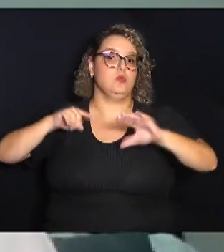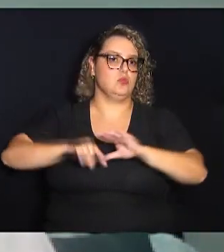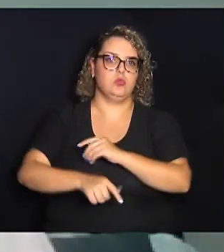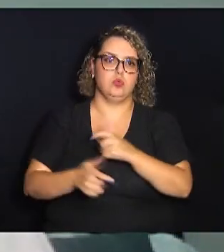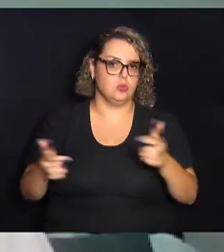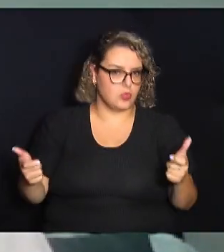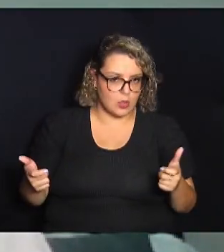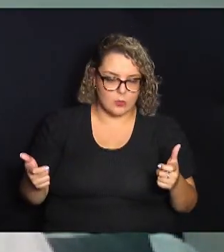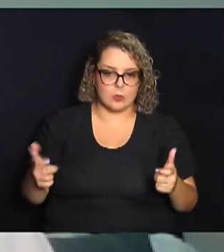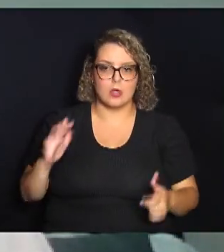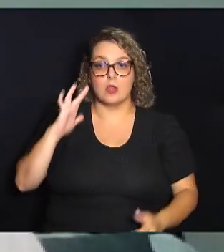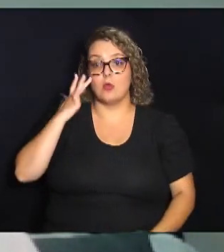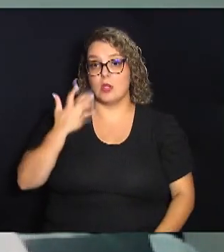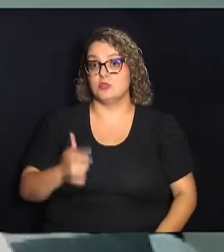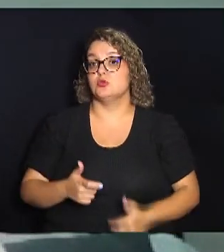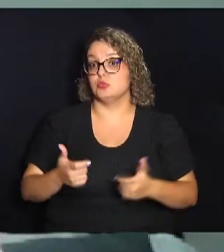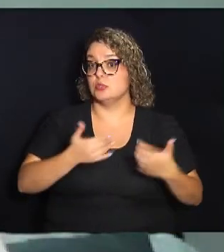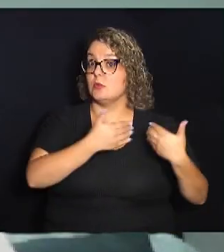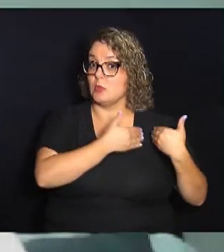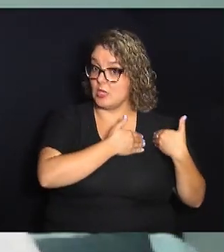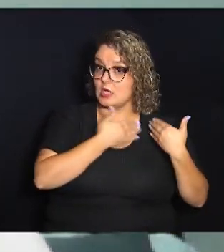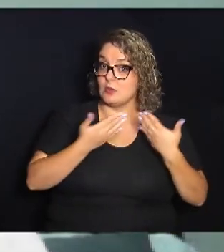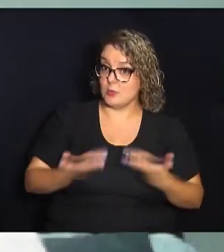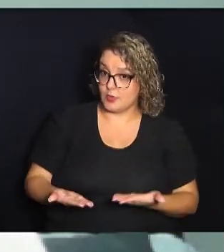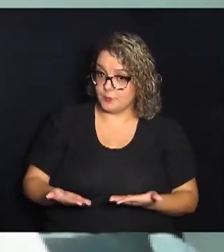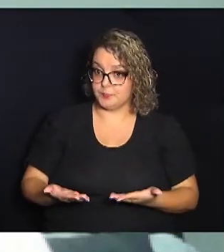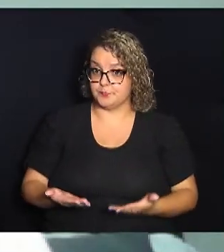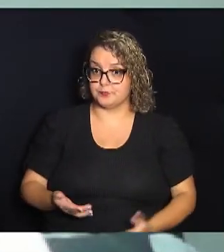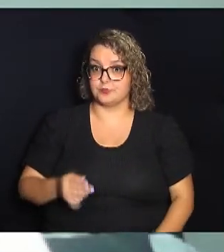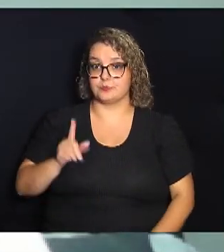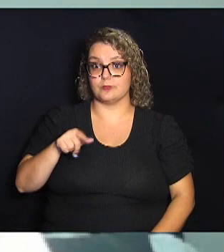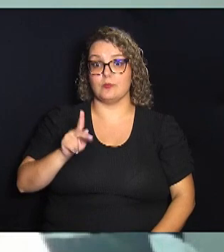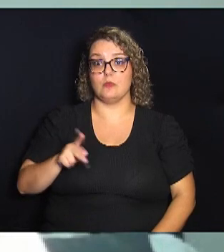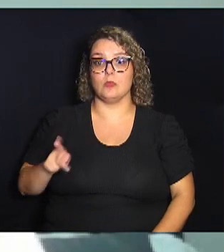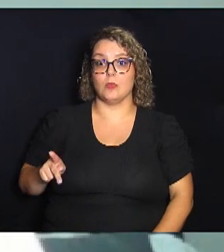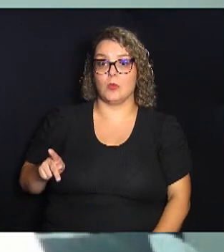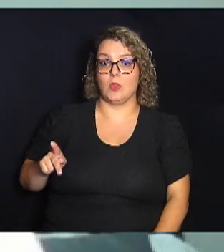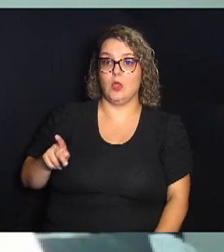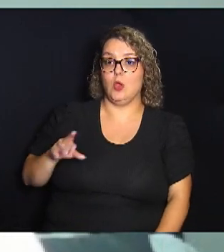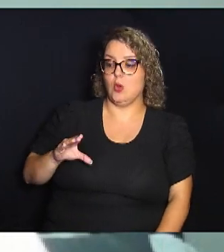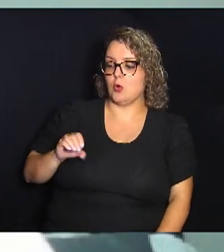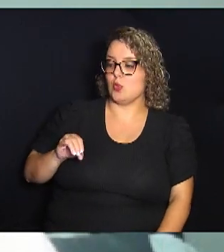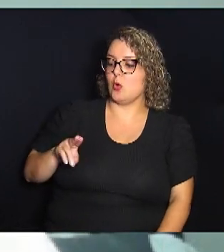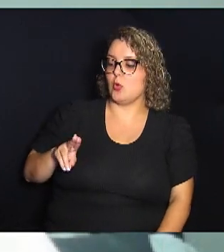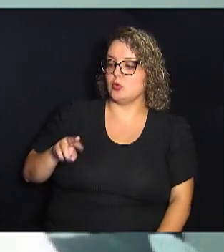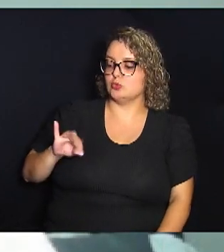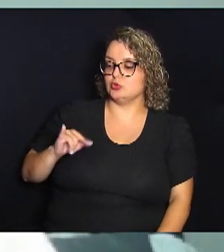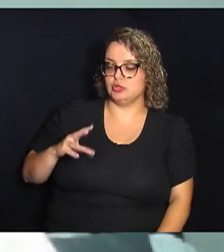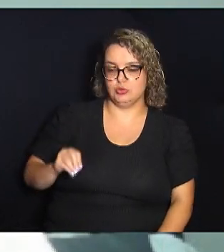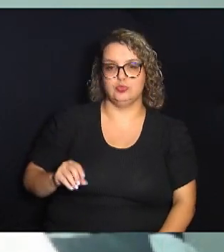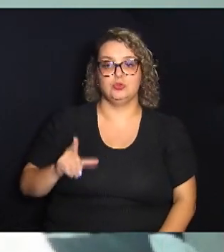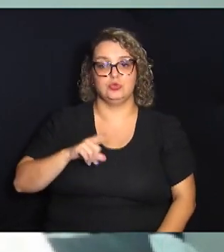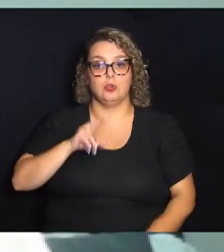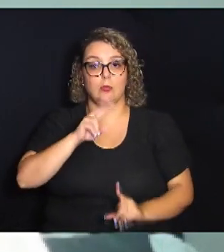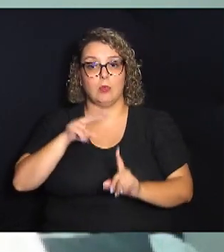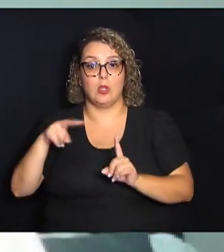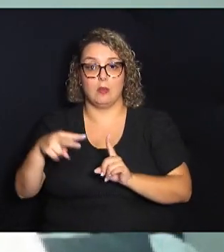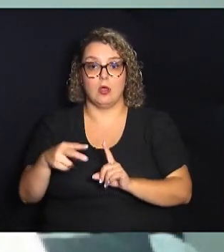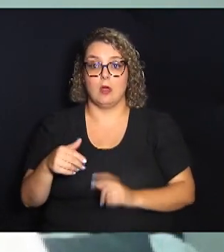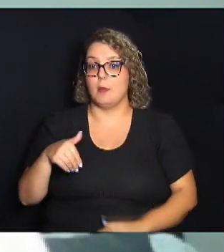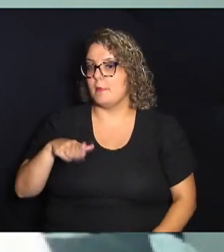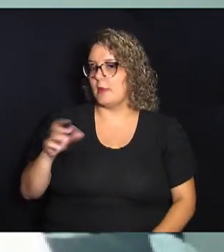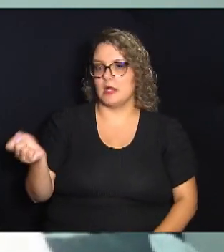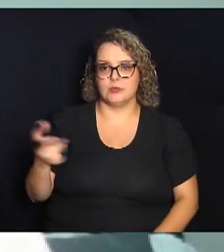né? Eu acho que o grande responsável por isso foi o professor Elcimar Coutinho, que ele tinha uma visão muito além do